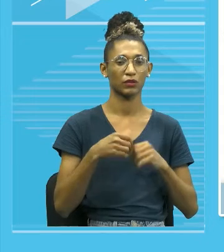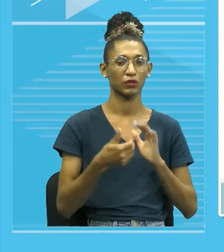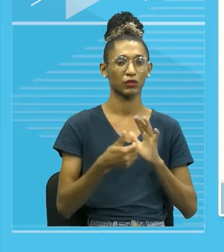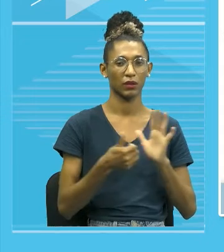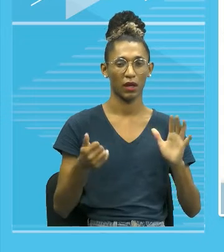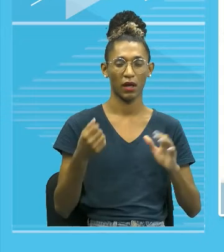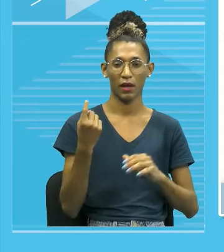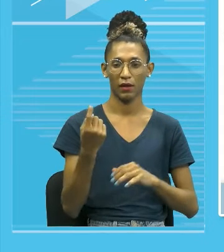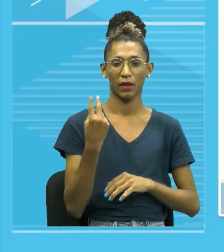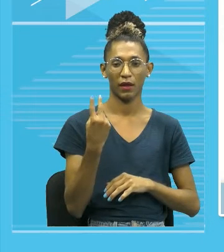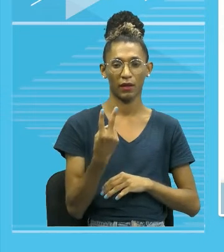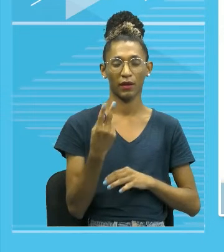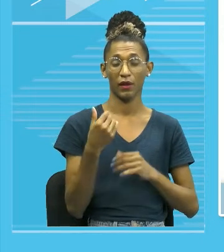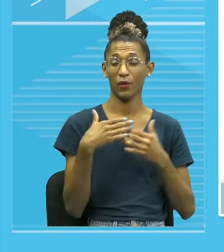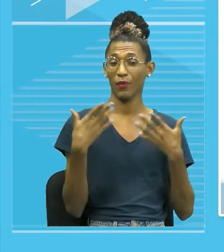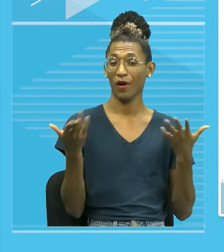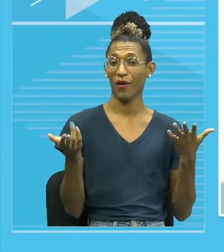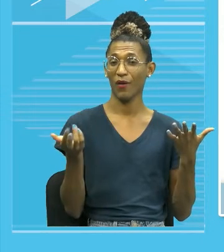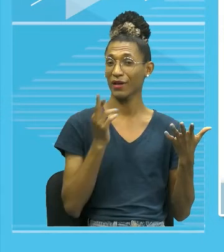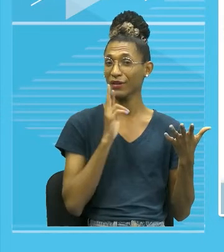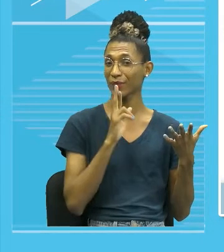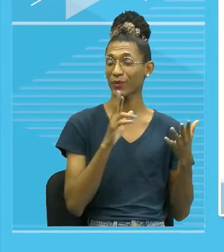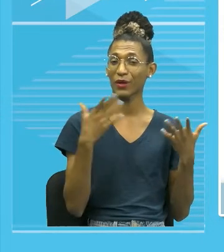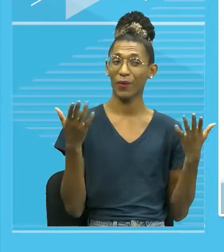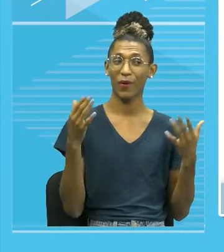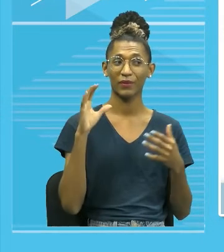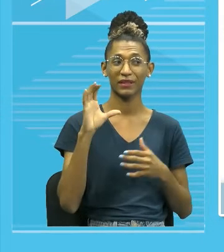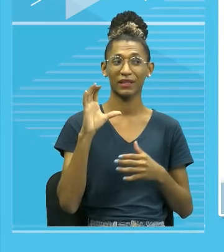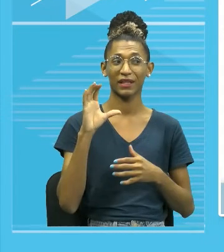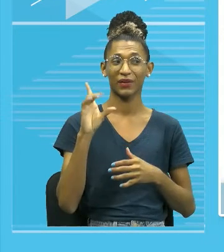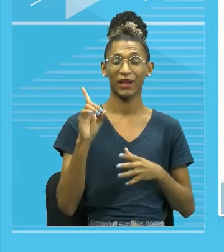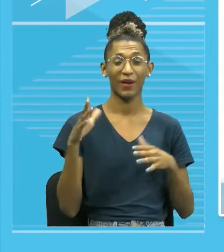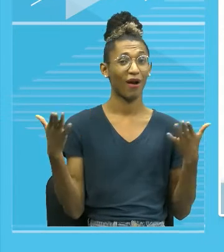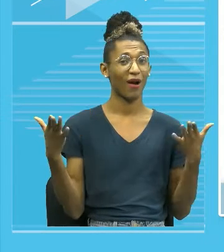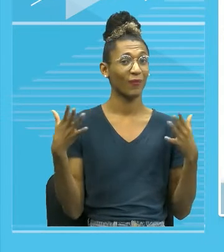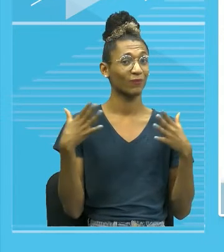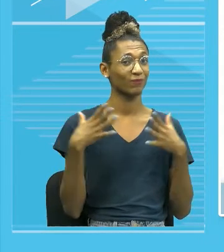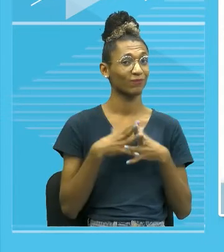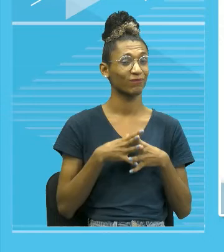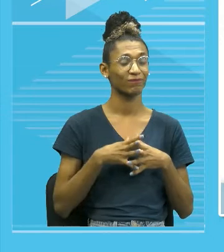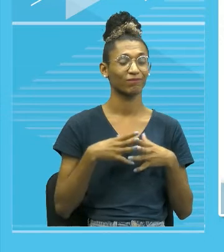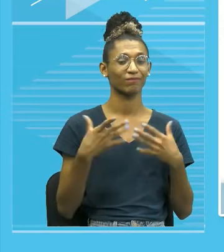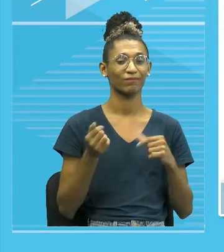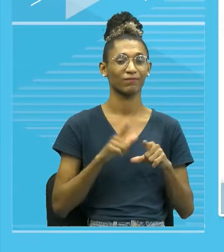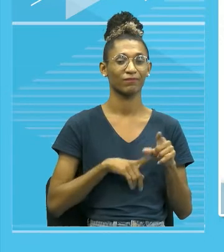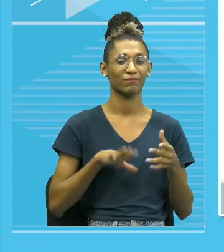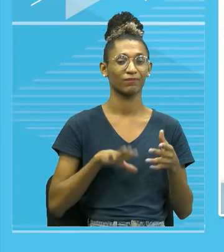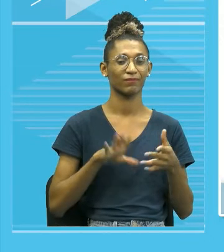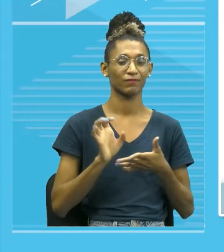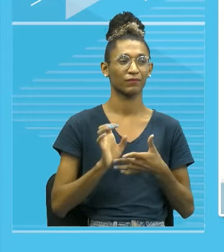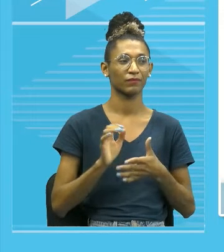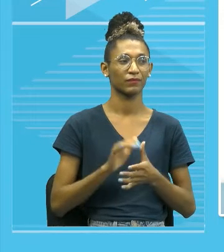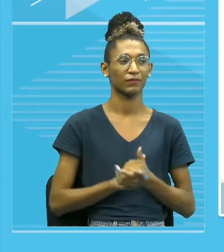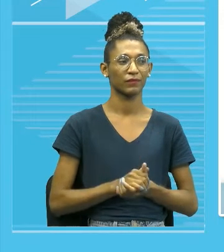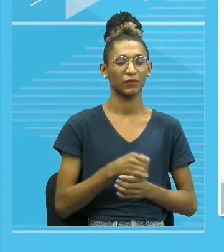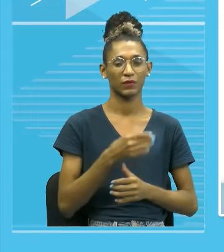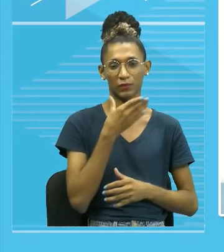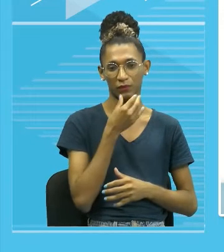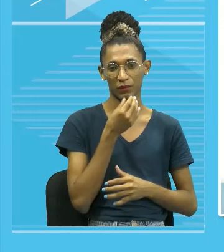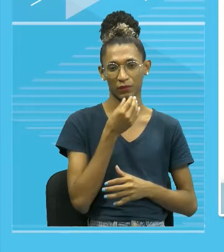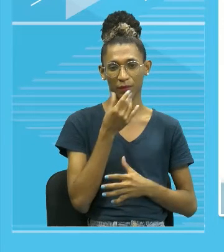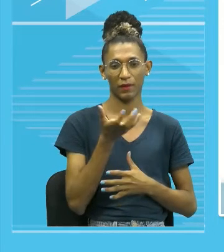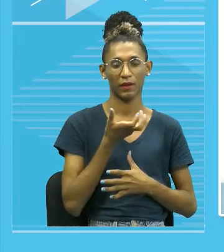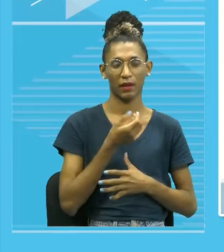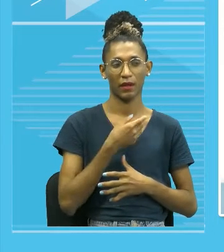e uma das duas é a resposta tá vamos ler letra e o homem busca culpar